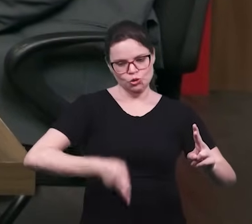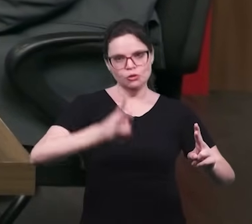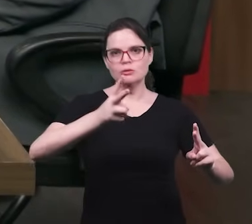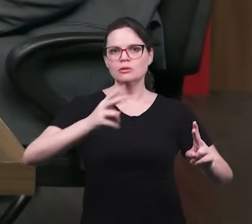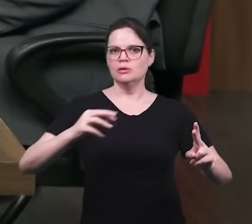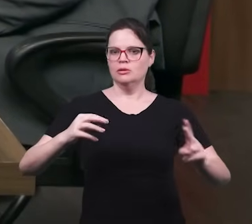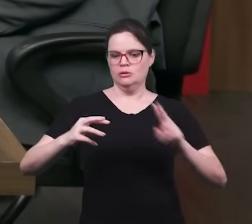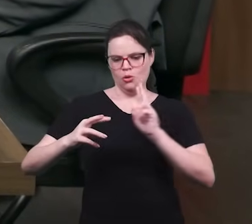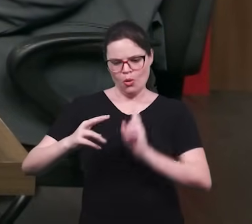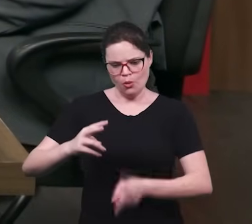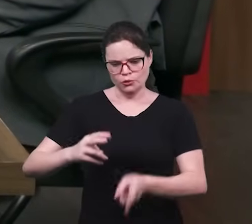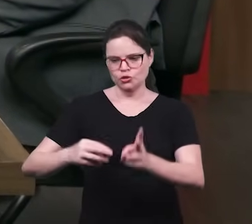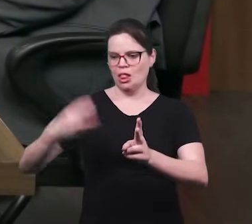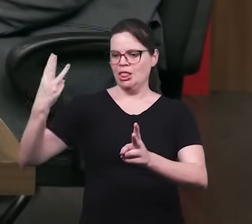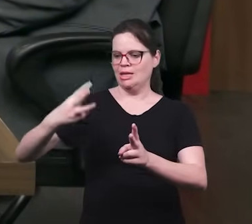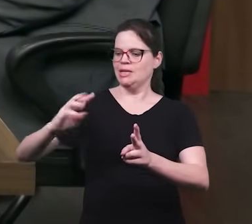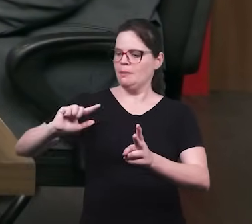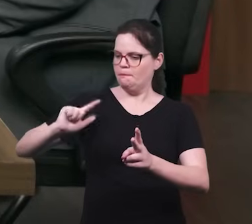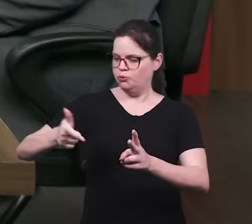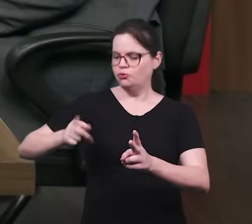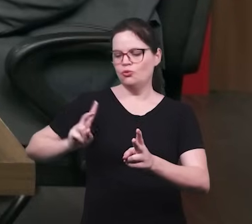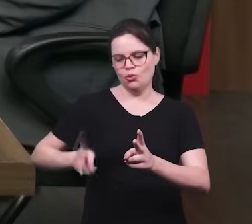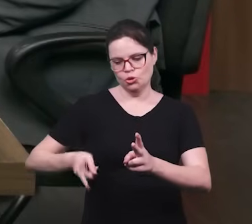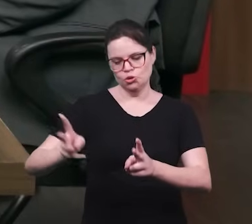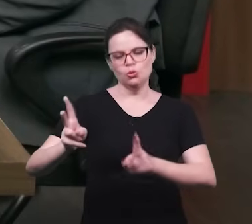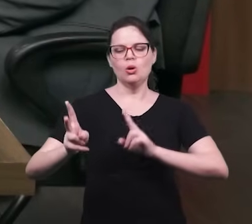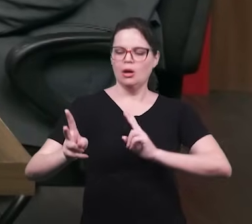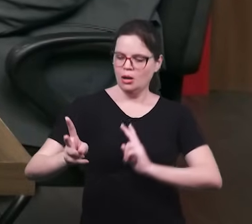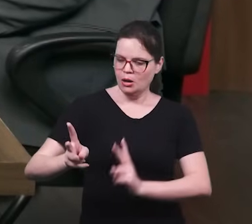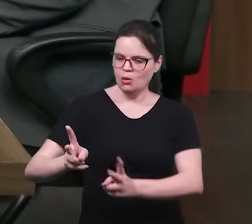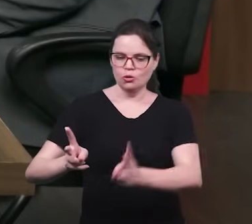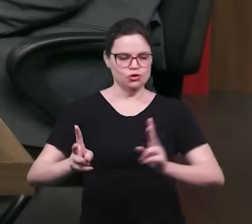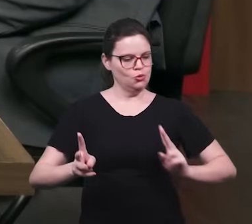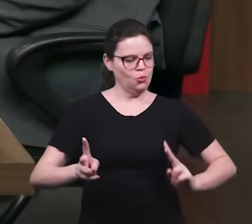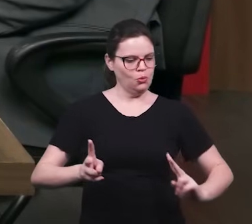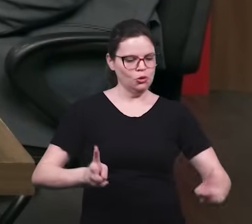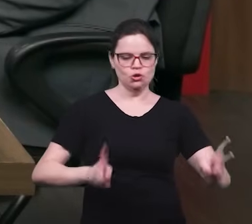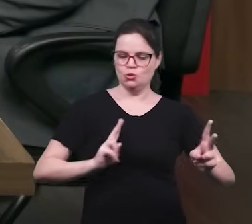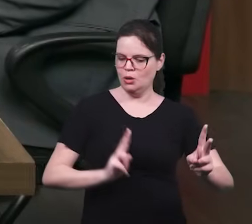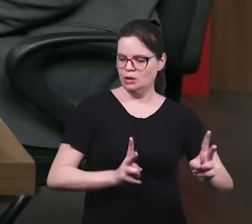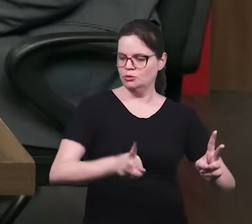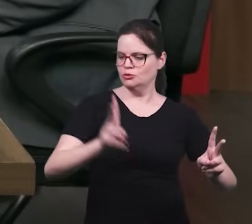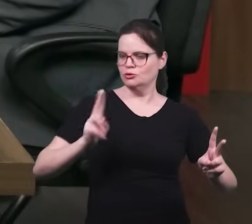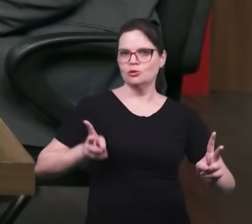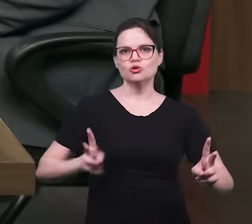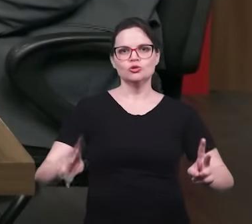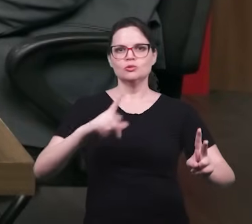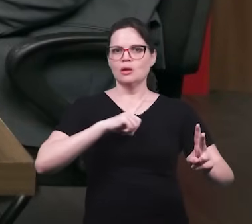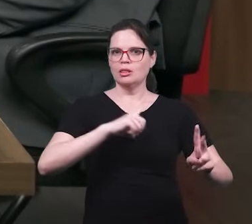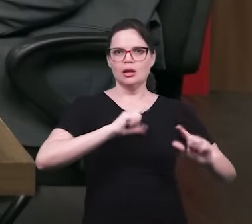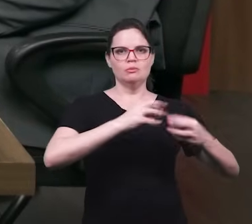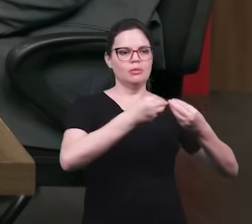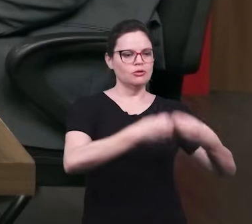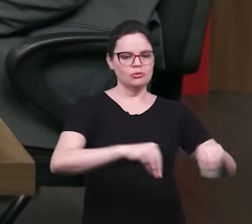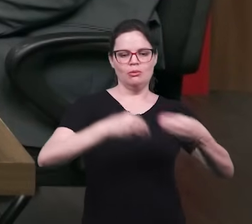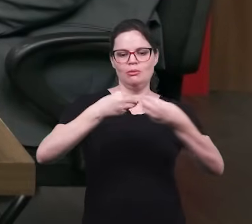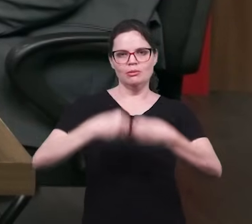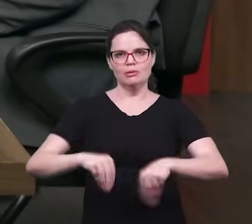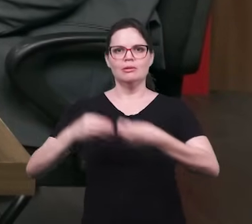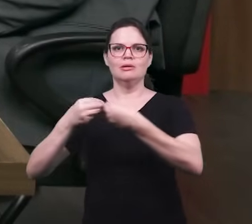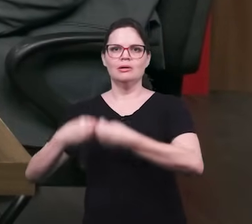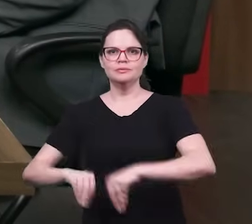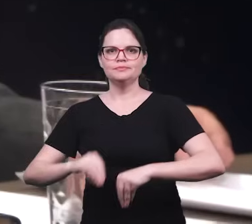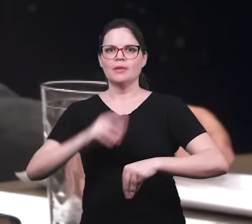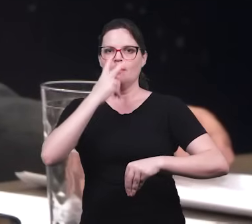a segunda toca, já tem os efeitos da primeira, a terceira toca e vai ter os efeitos da primeira e da segunda. E isso vai